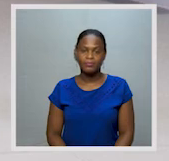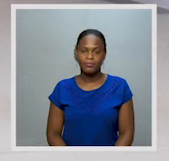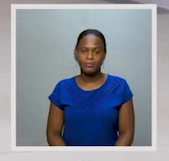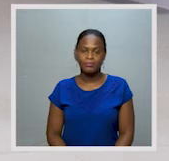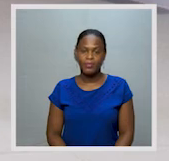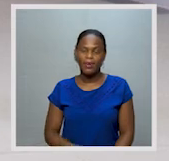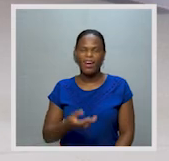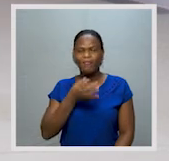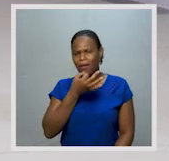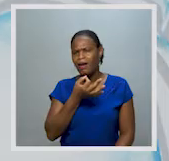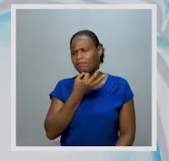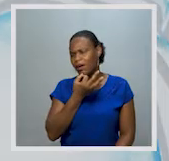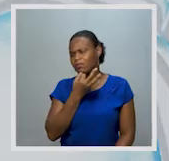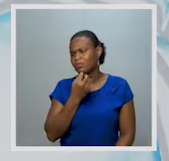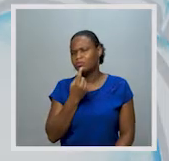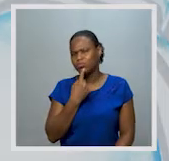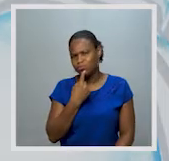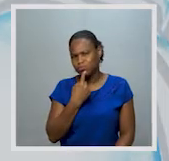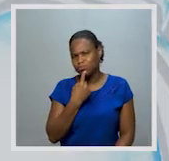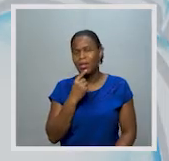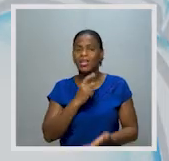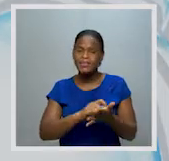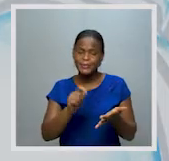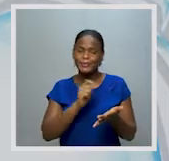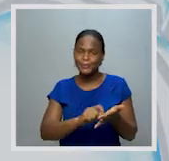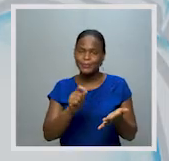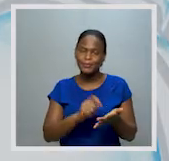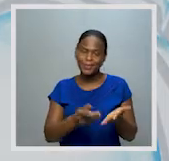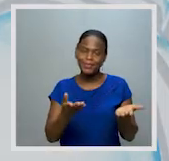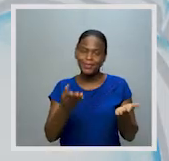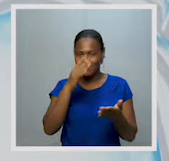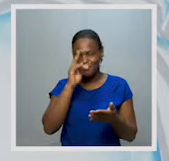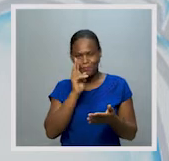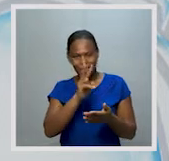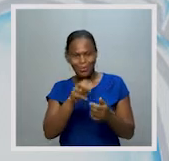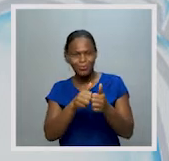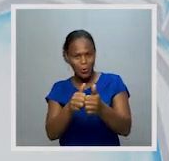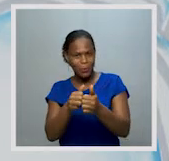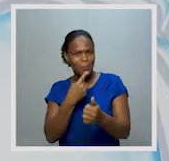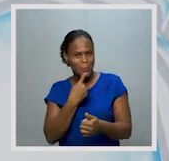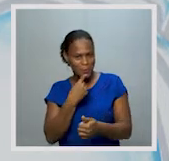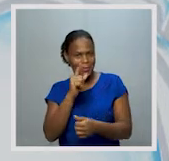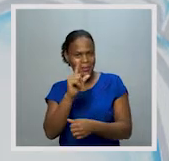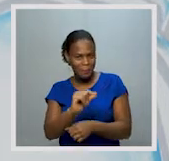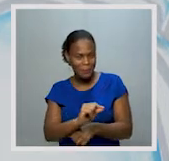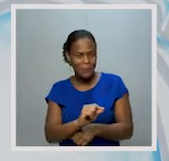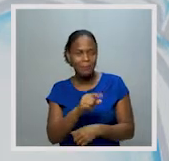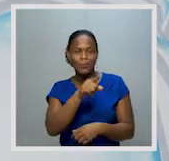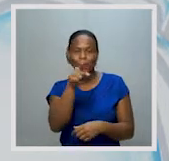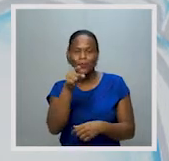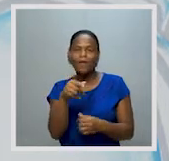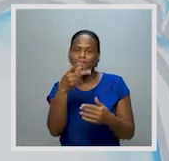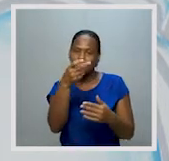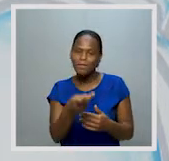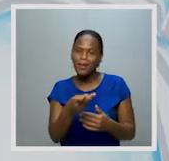Como já falamos tantos, já apresentamos vários exercícios, já vimos que você está a acompanhar e já compreendeu, você então